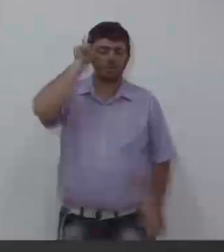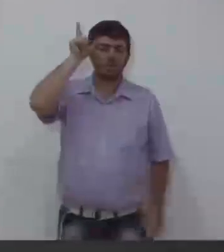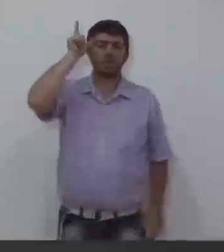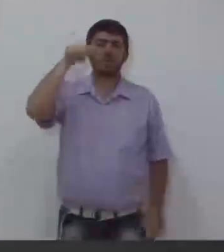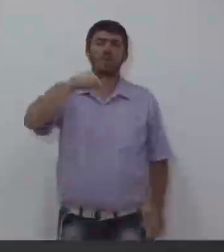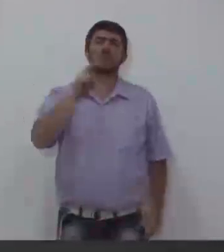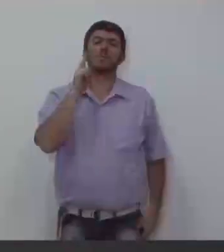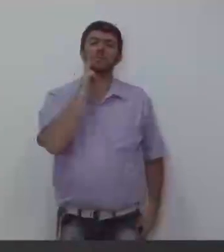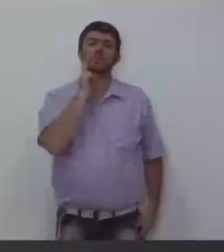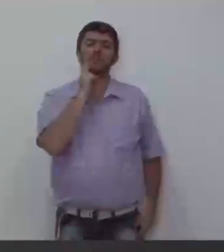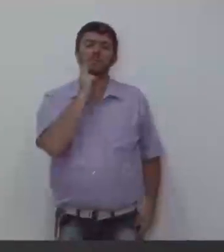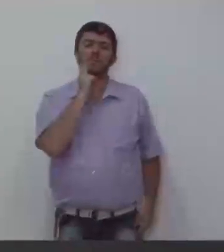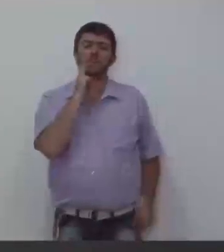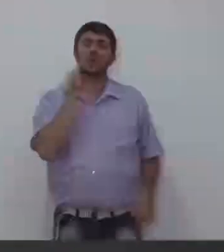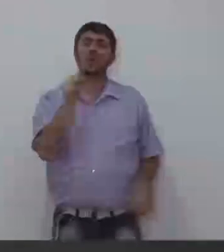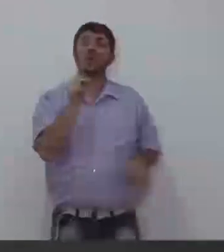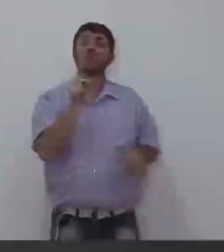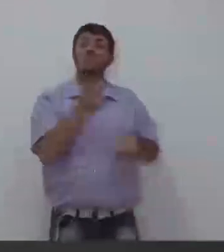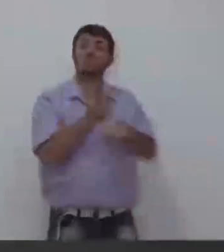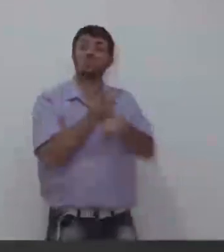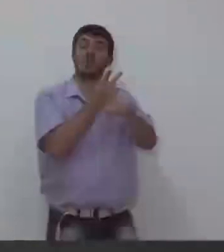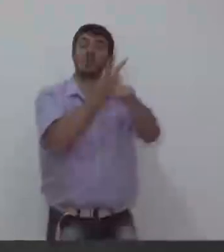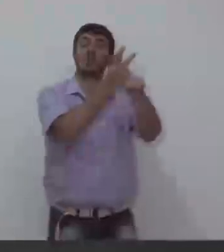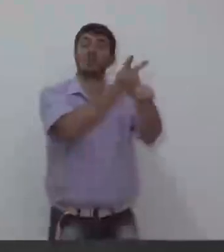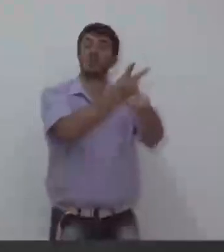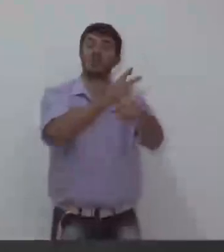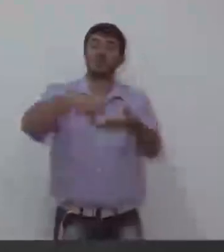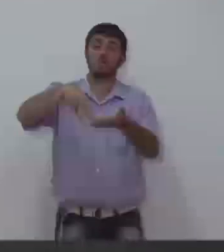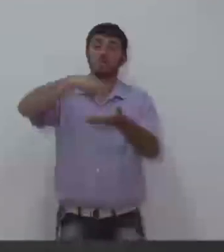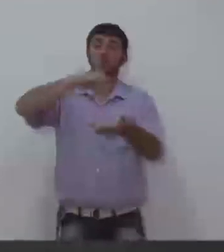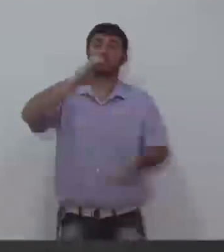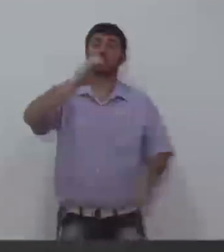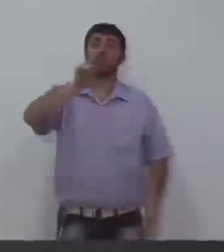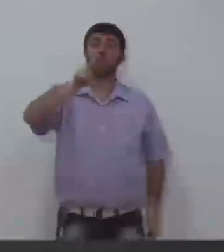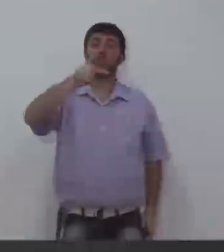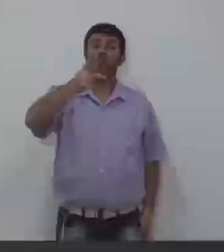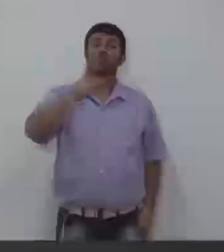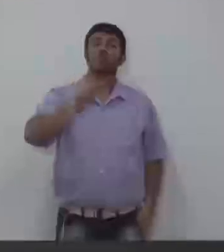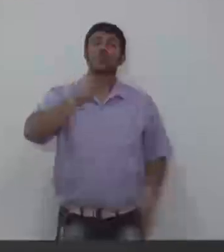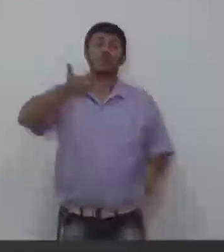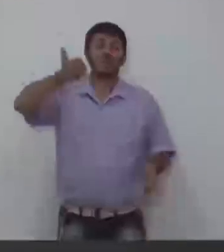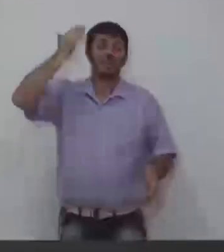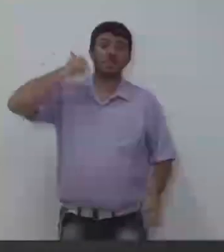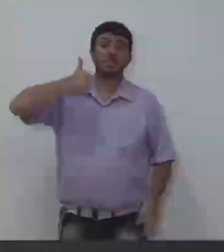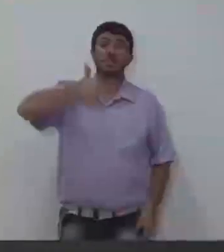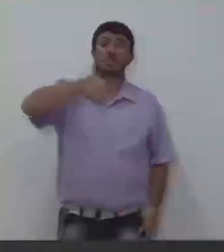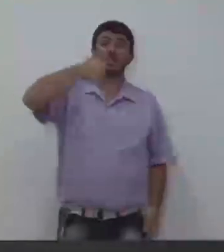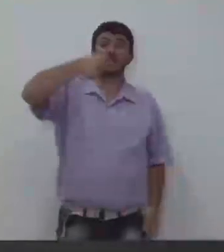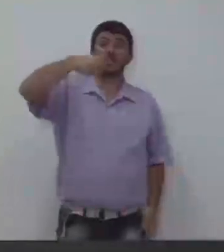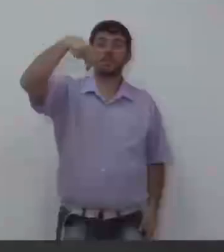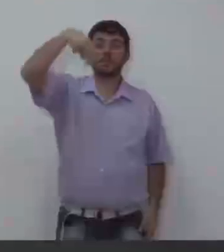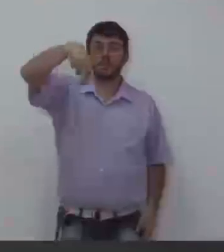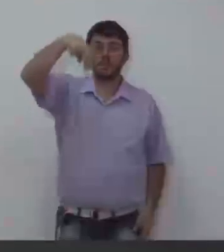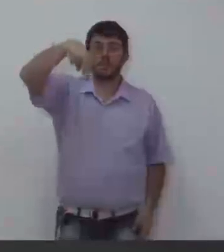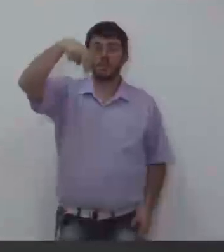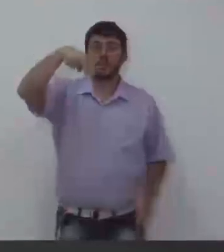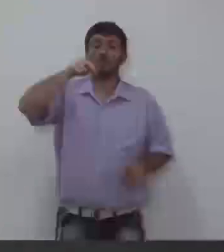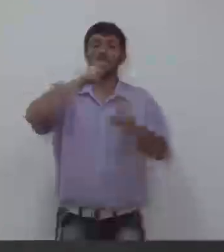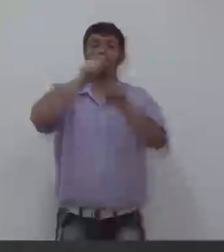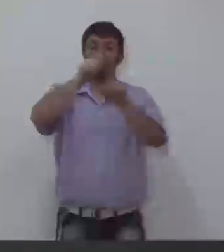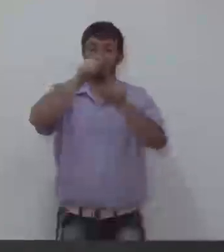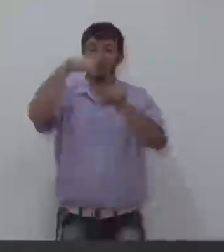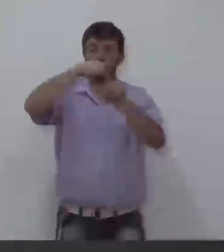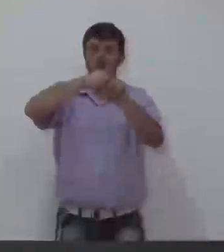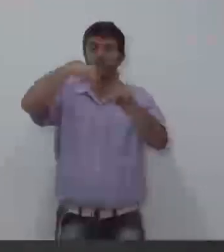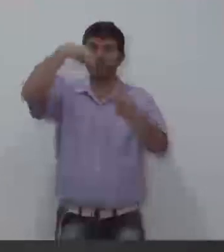Premiação do Dance World Cup, realizado no dia 17 de novembro de 2019, na cidade de Buenos Aires, na Argentina. Ambos